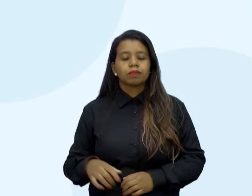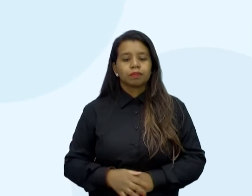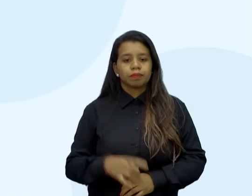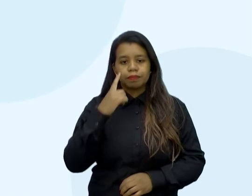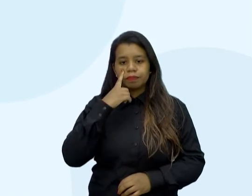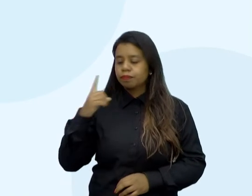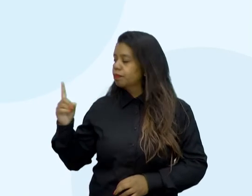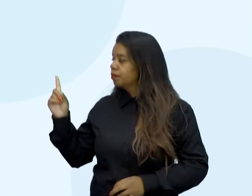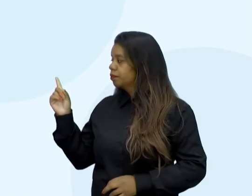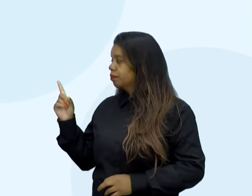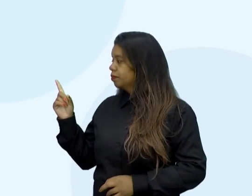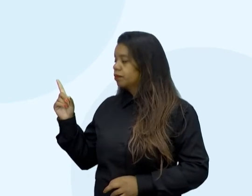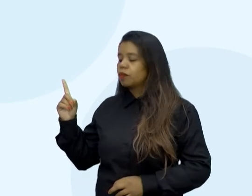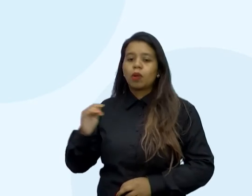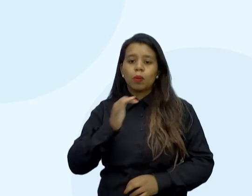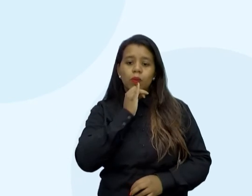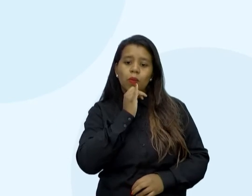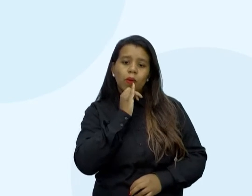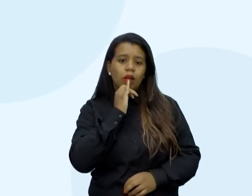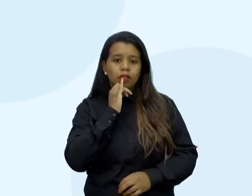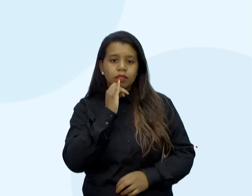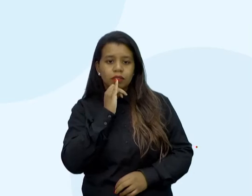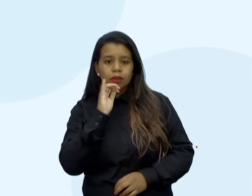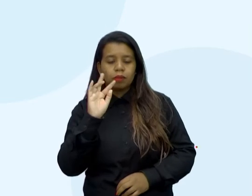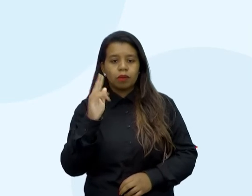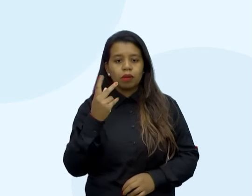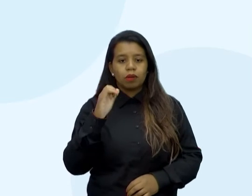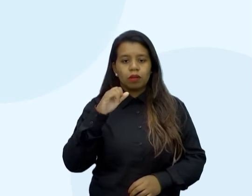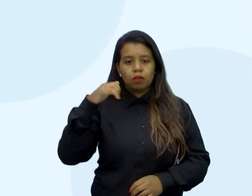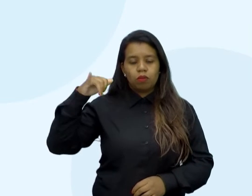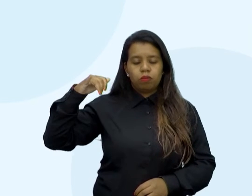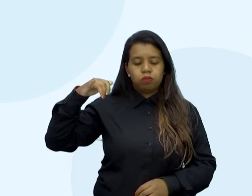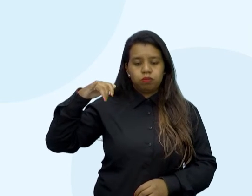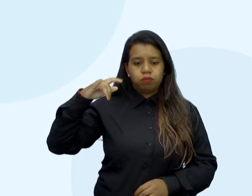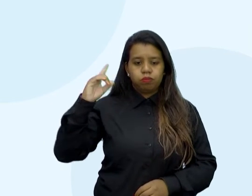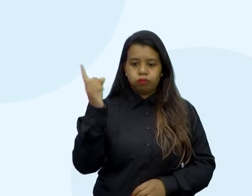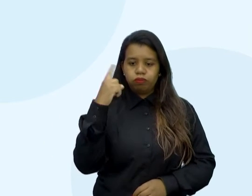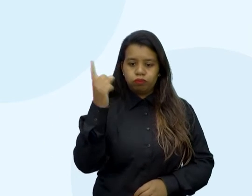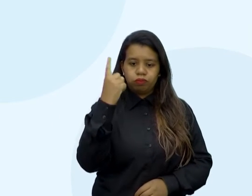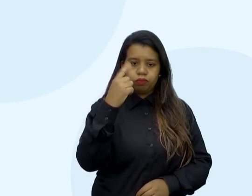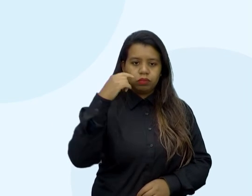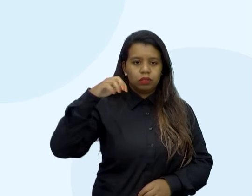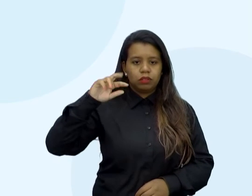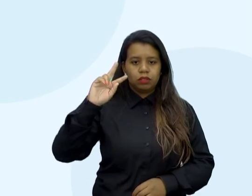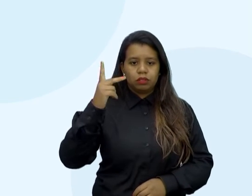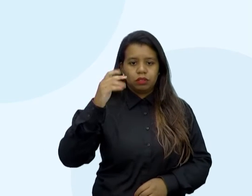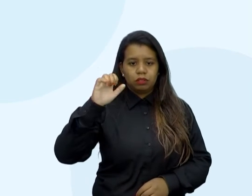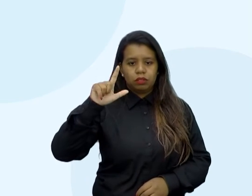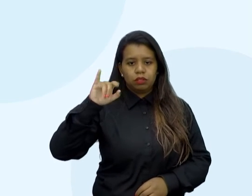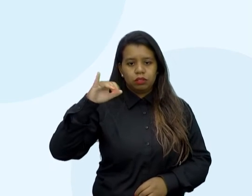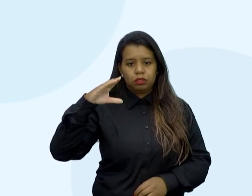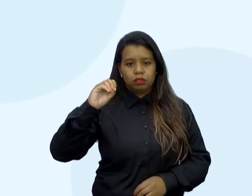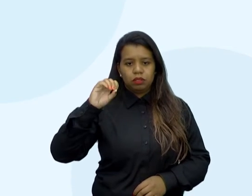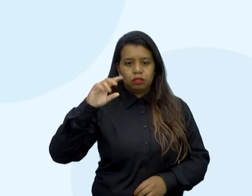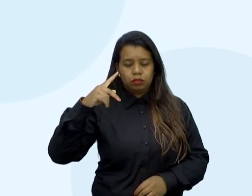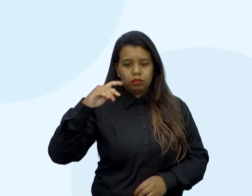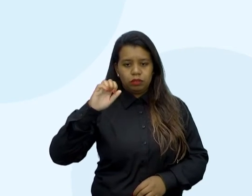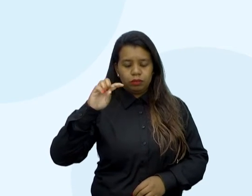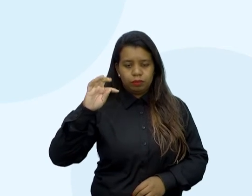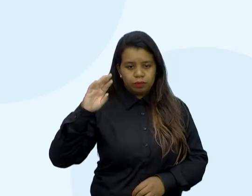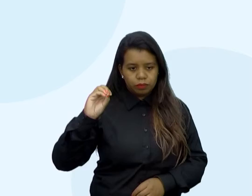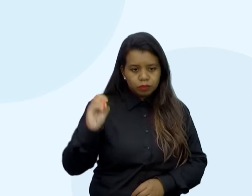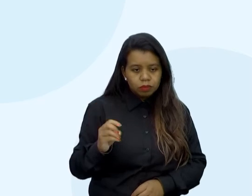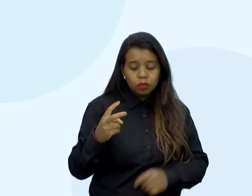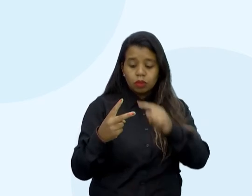trago um exemplo aqui bacana que é assim, por que o helicóptero tem duas hélices? Uma principal, né, e